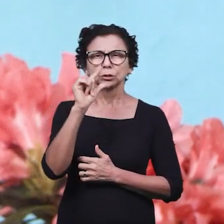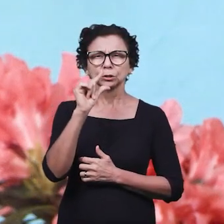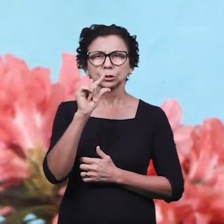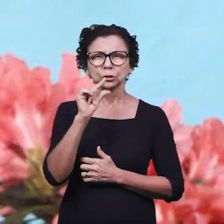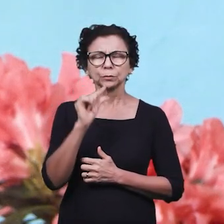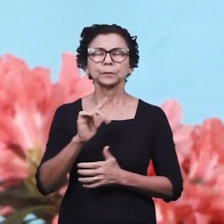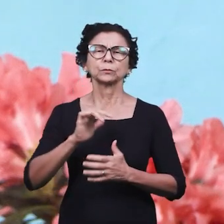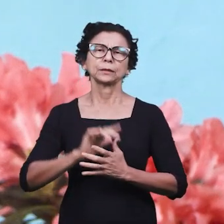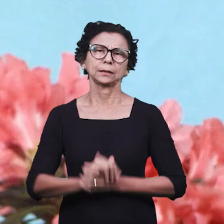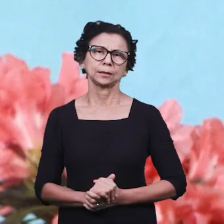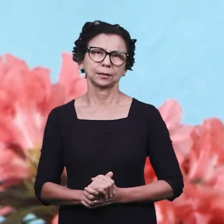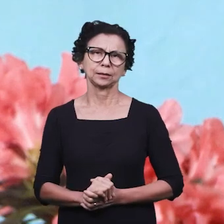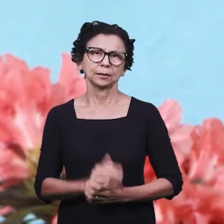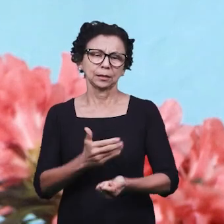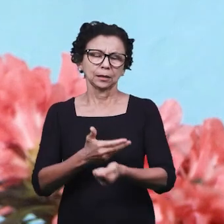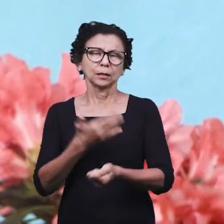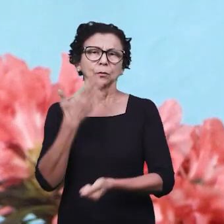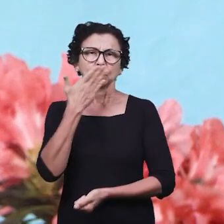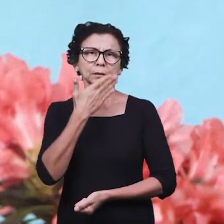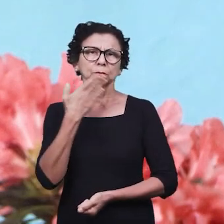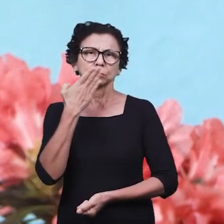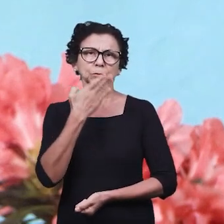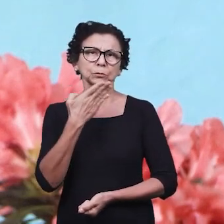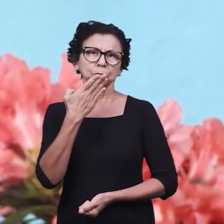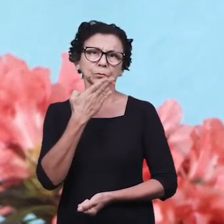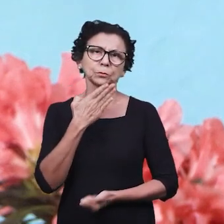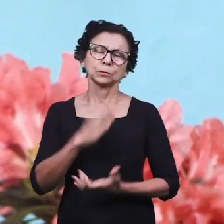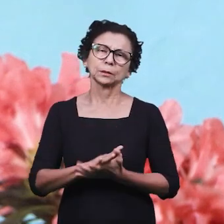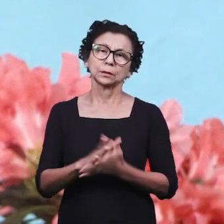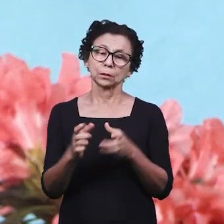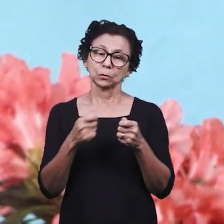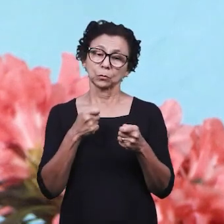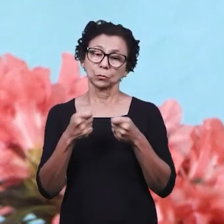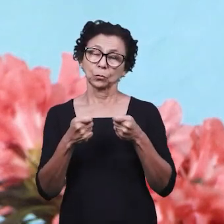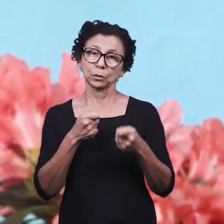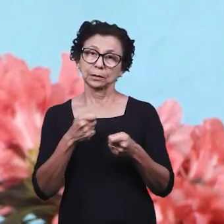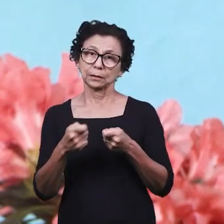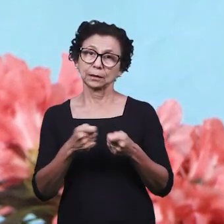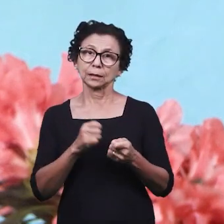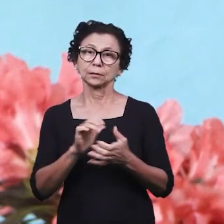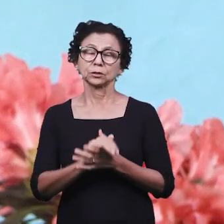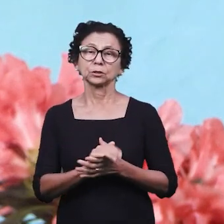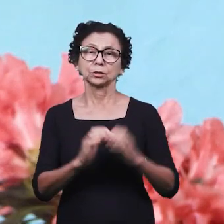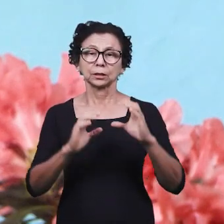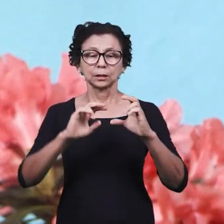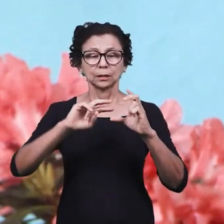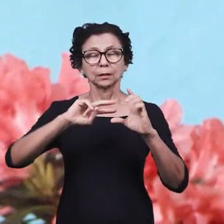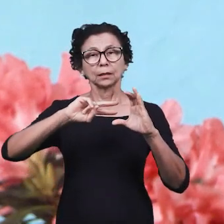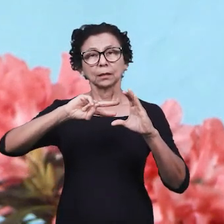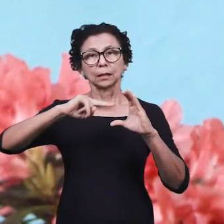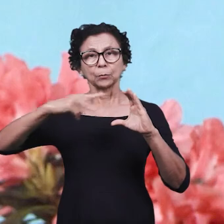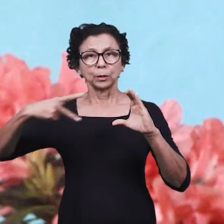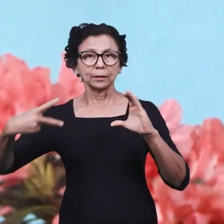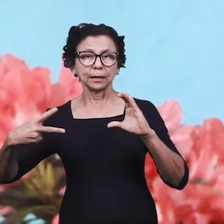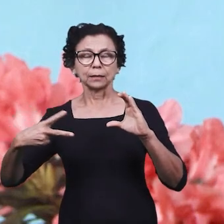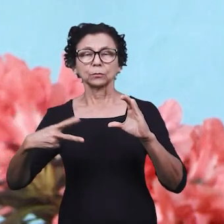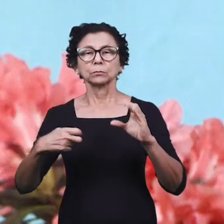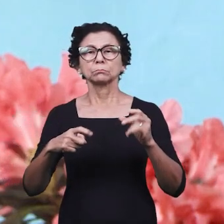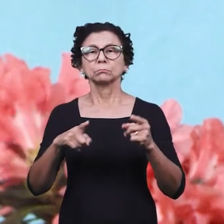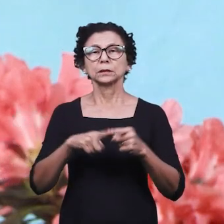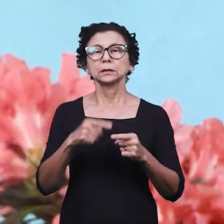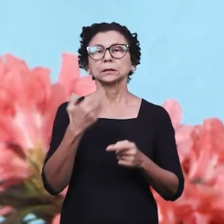o que nos leva à diminuição e controle de alimentos à base de carboidratos e açúcares.